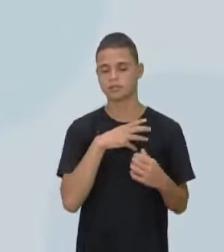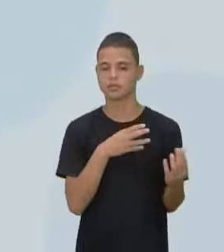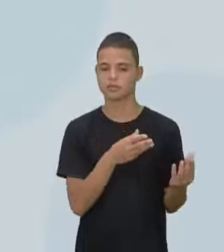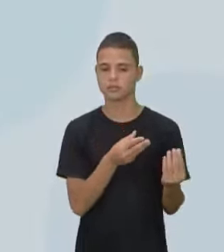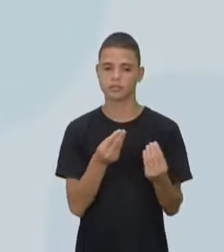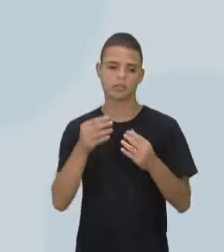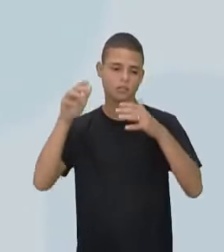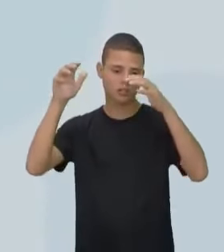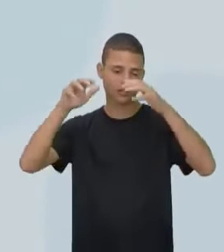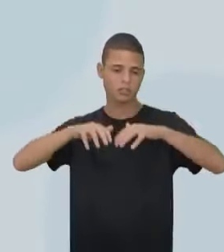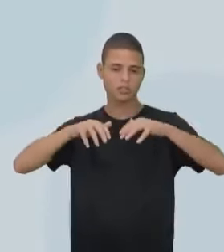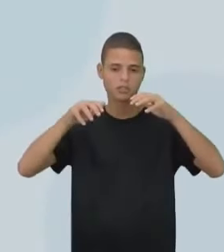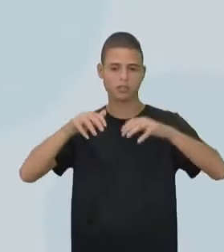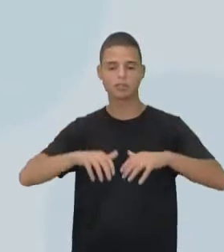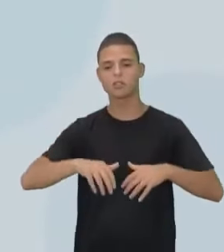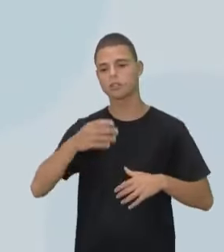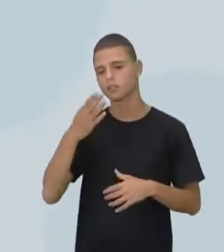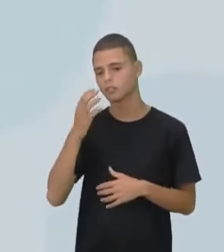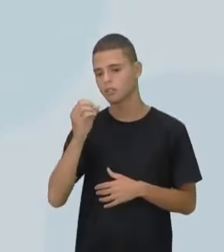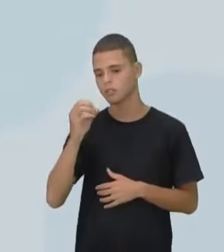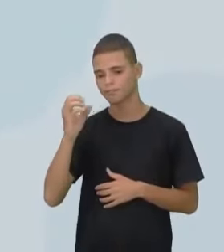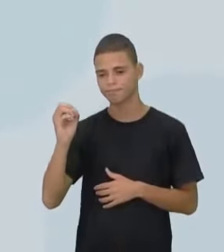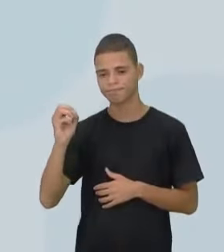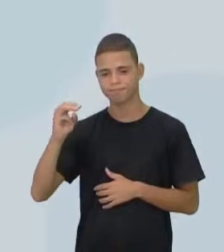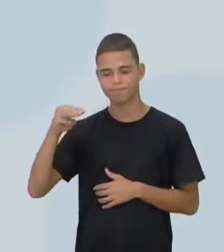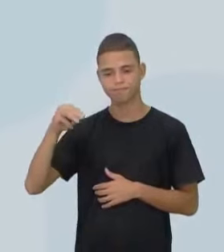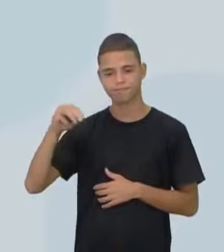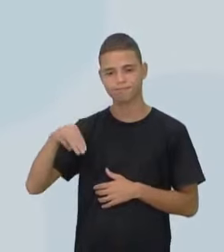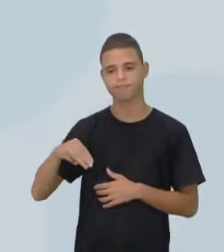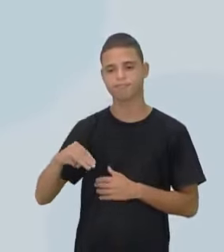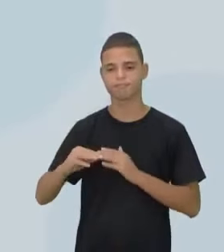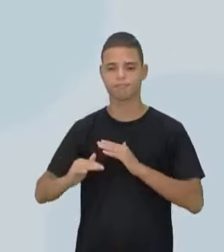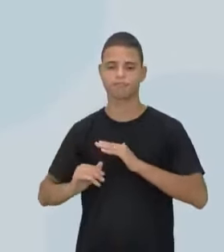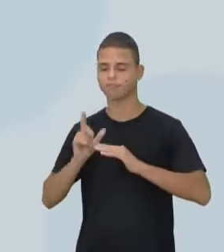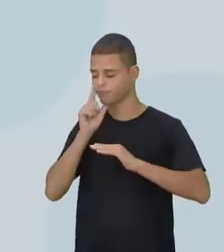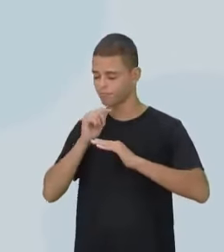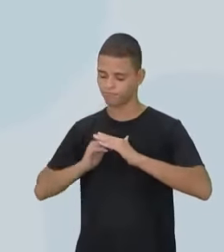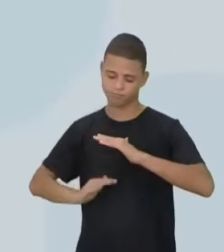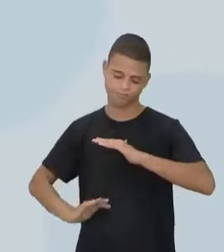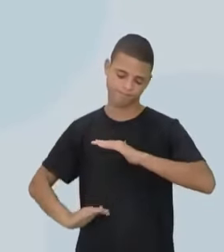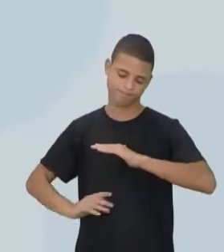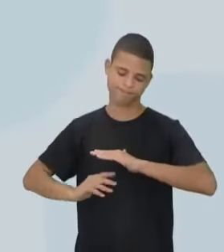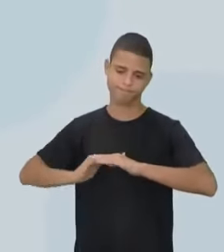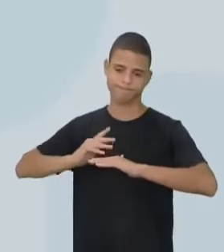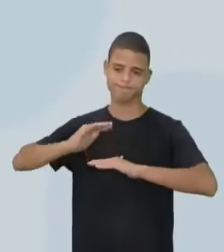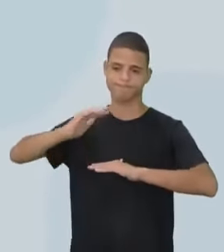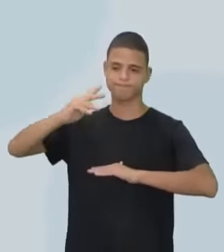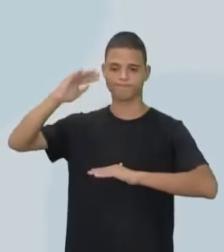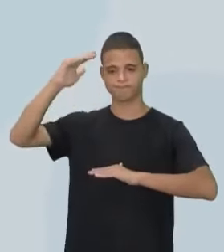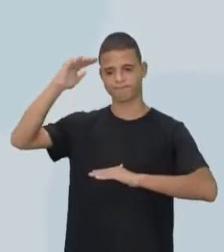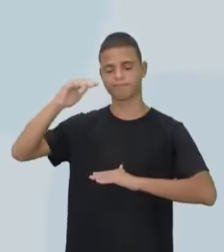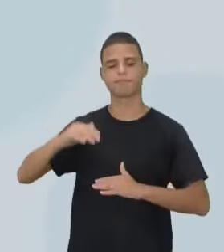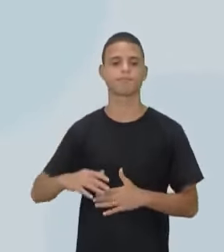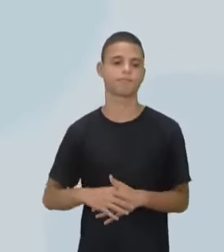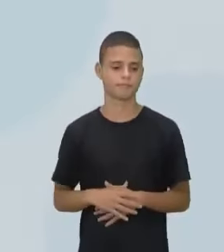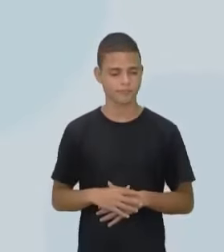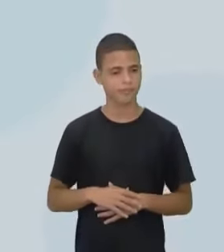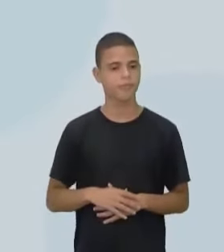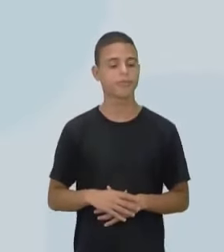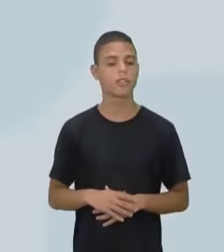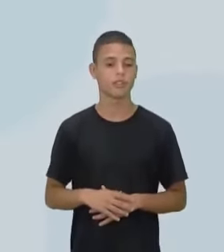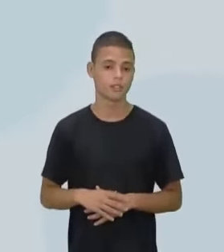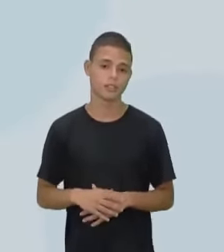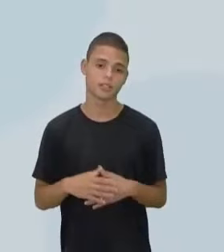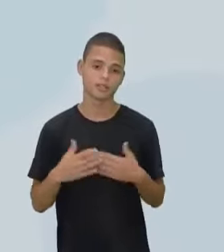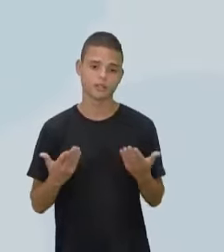grande, choveu em torno de 400 milímetros em menos de 24 horas. Caramba! Foi muita água mesmo, ok?